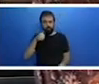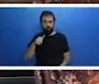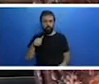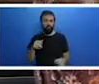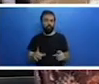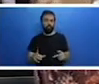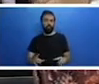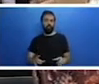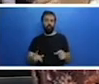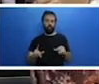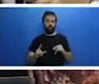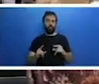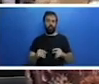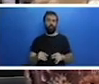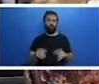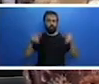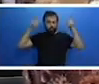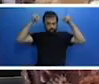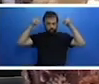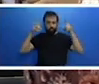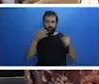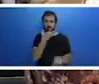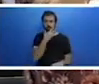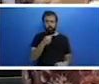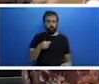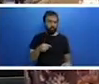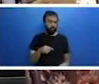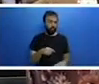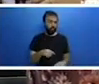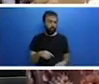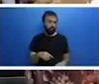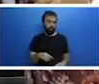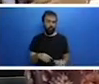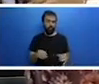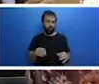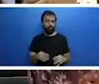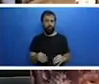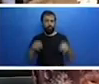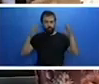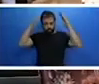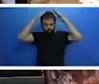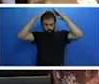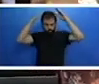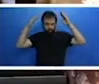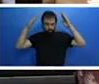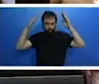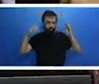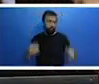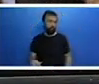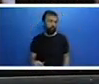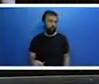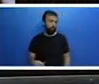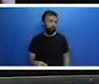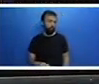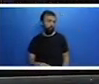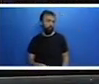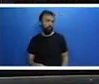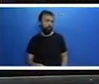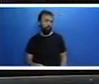guardou isso, monta. Cavalo, bispo, a torre. Então, e na frente, os